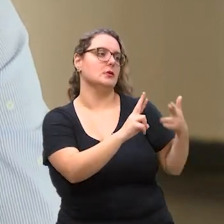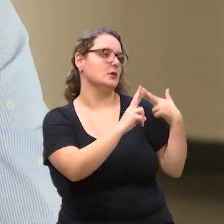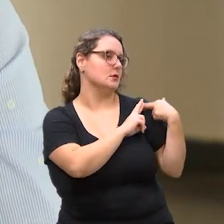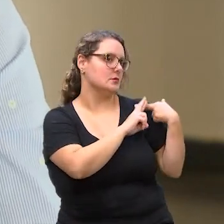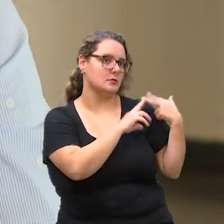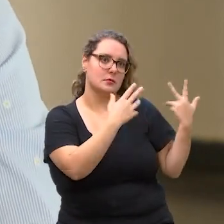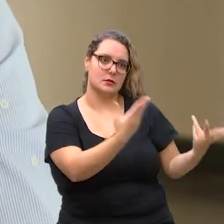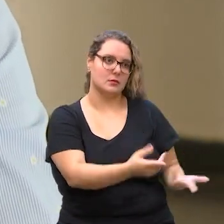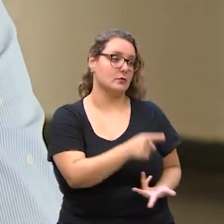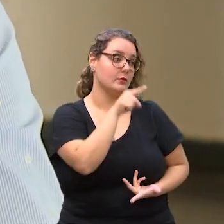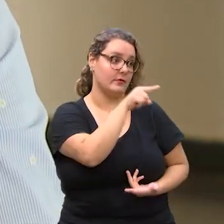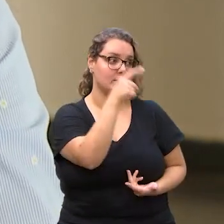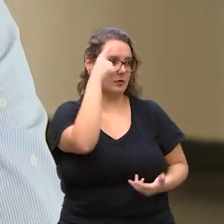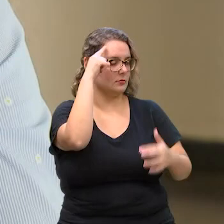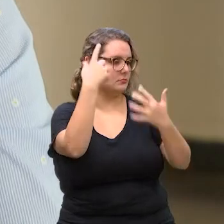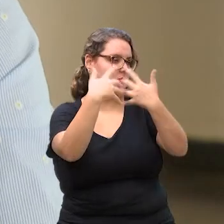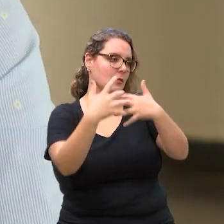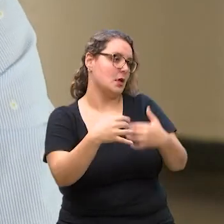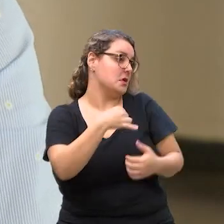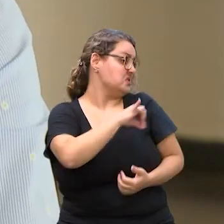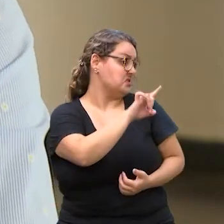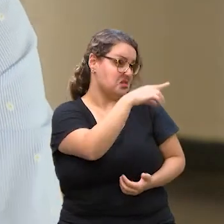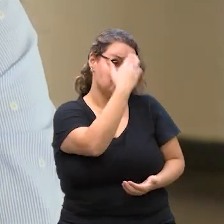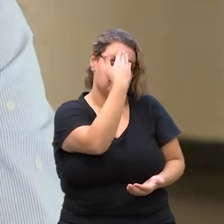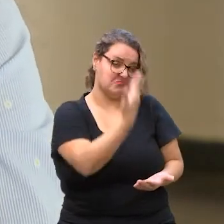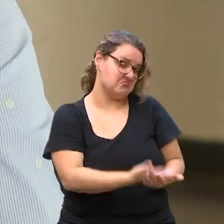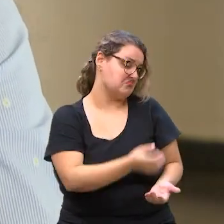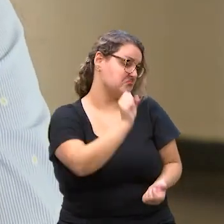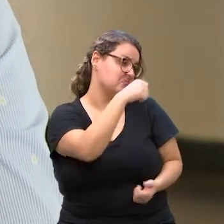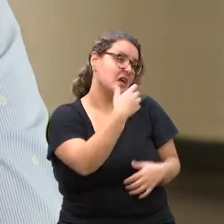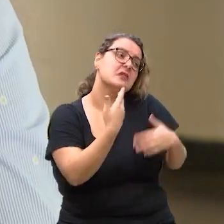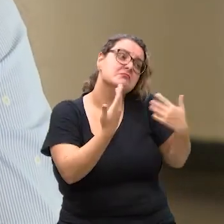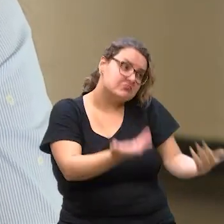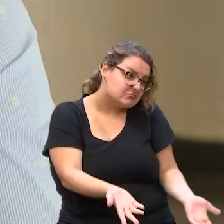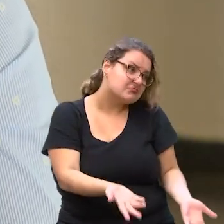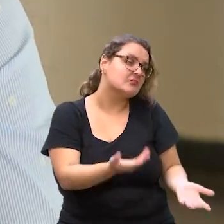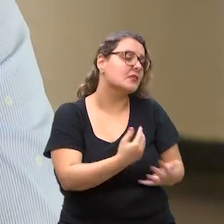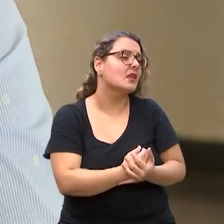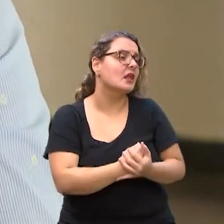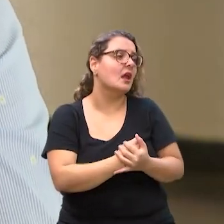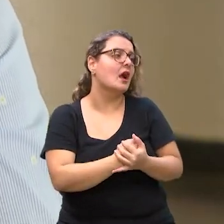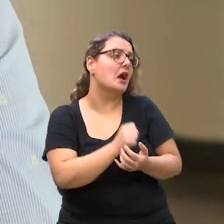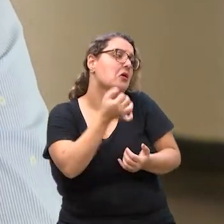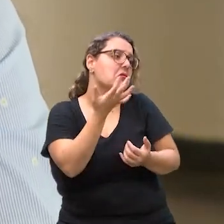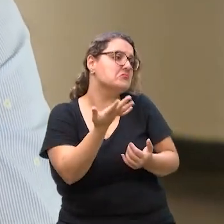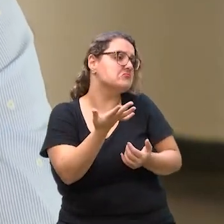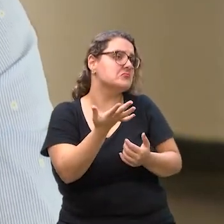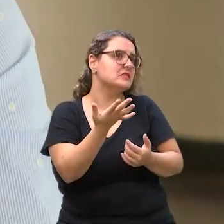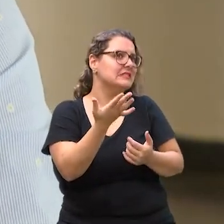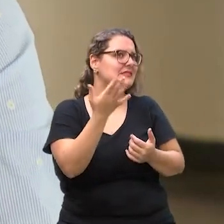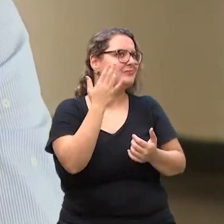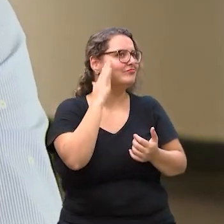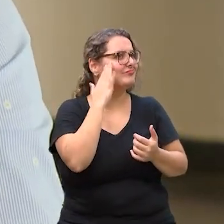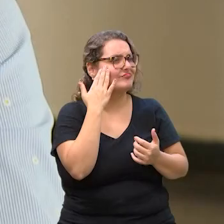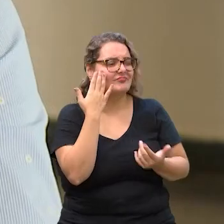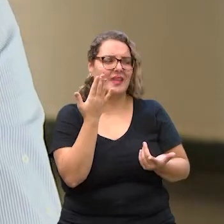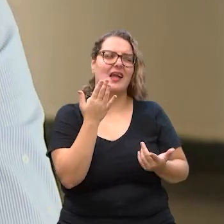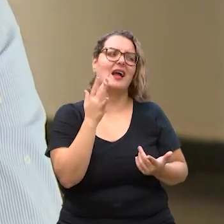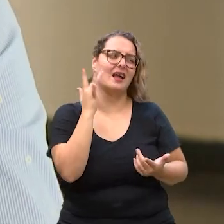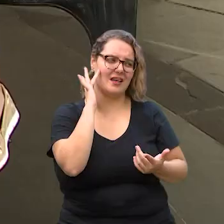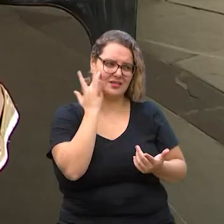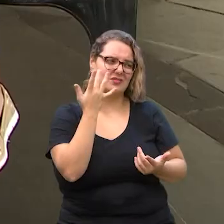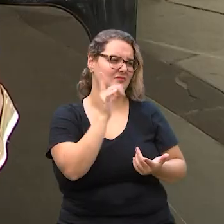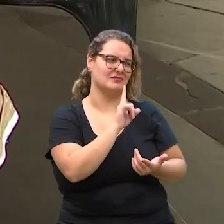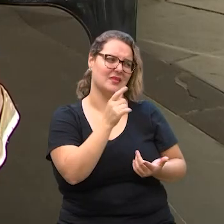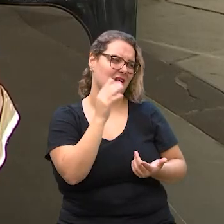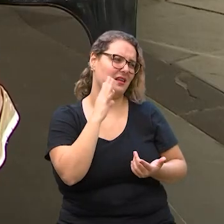para desenvolver e para fazer ele pensar. Mas se ele continuar acreditando que sim, ok. Até um episódio que aconteça que ele entenda que talvez não seja tão